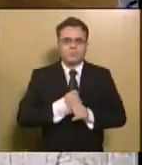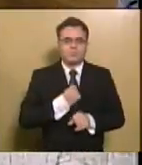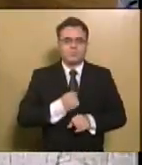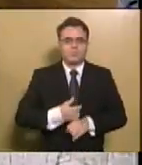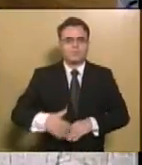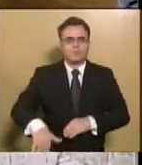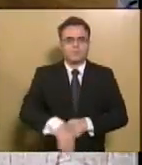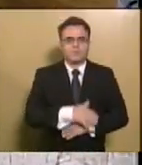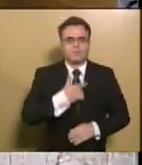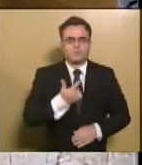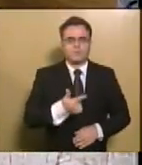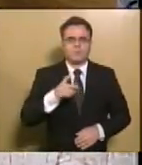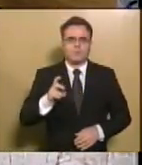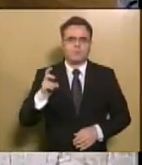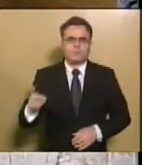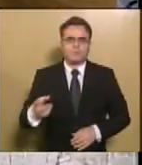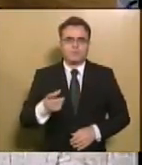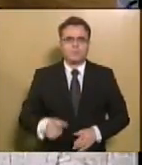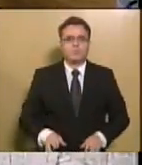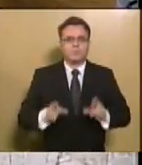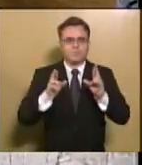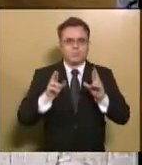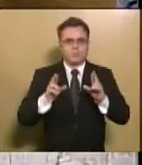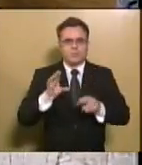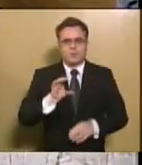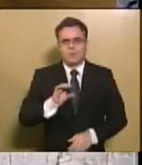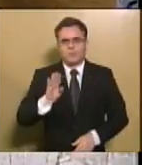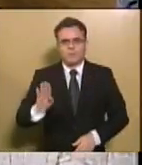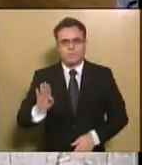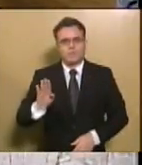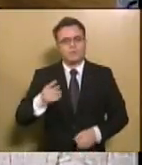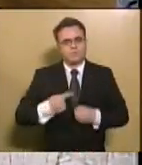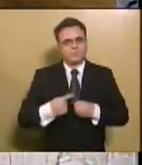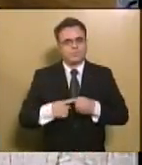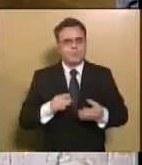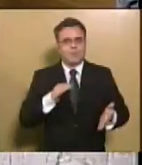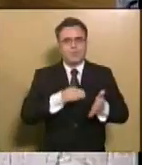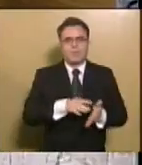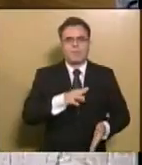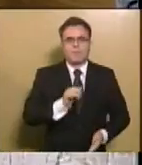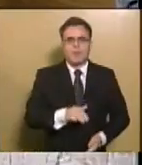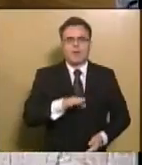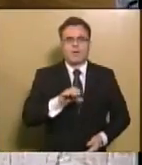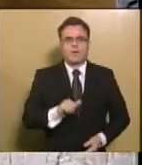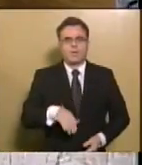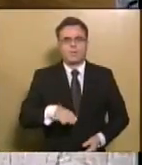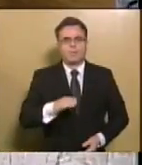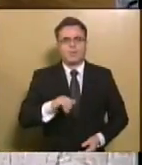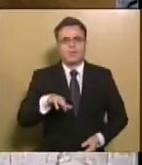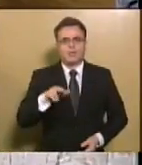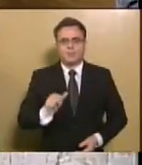da rodovia 255, que liga o município de Campo do Brito ao município de Macambira.